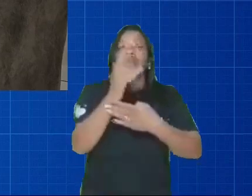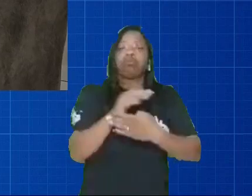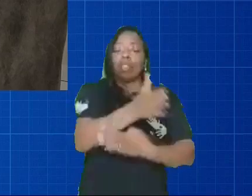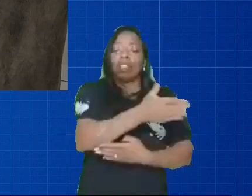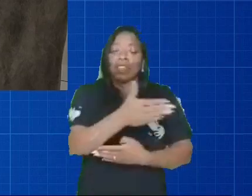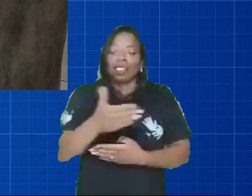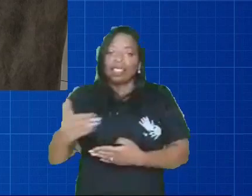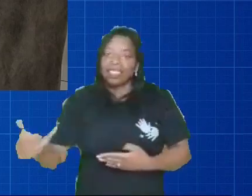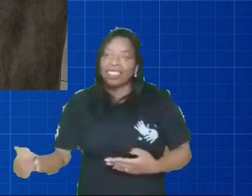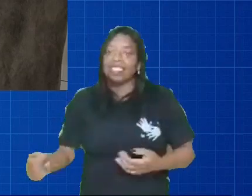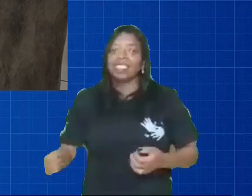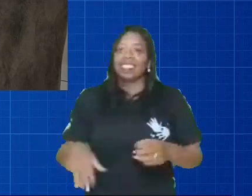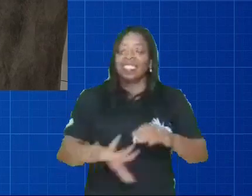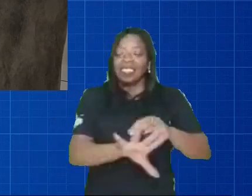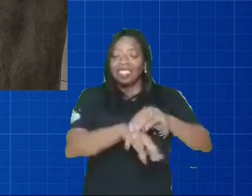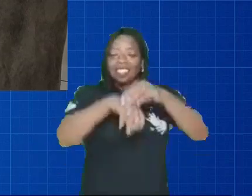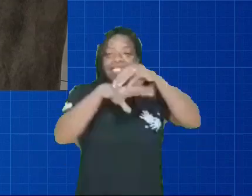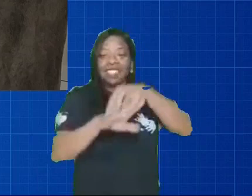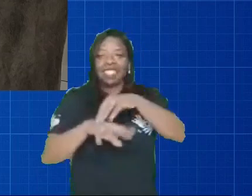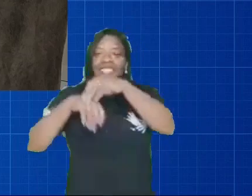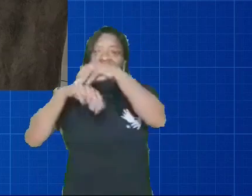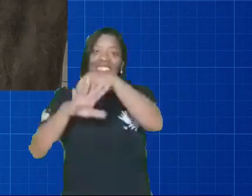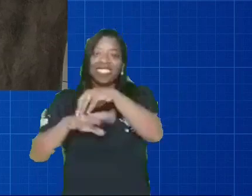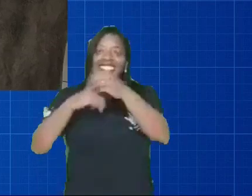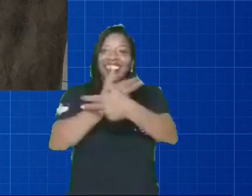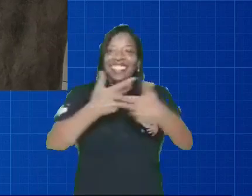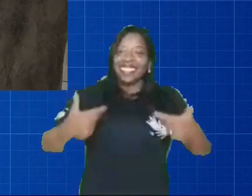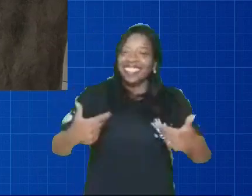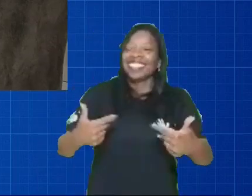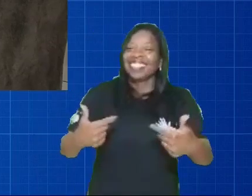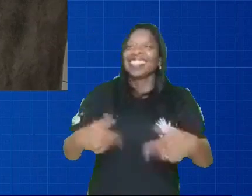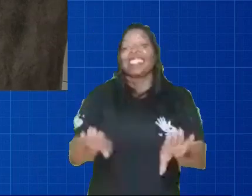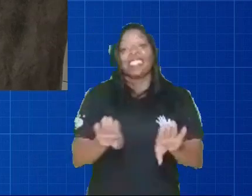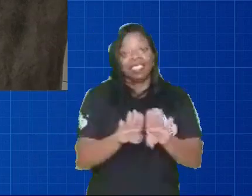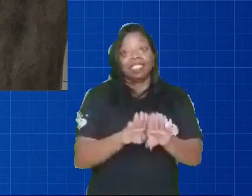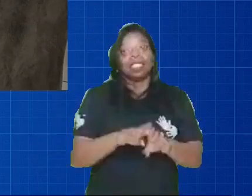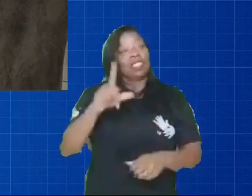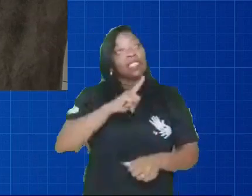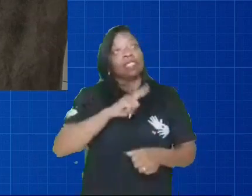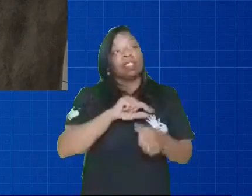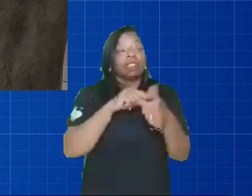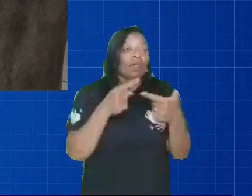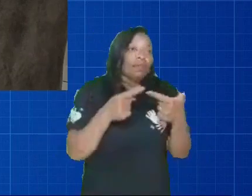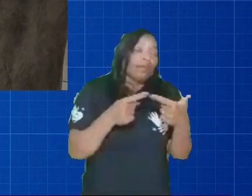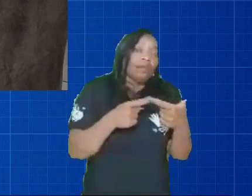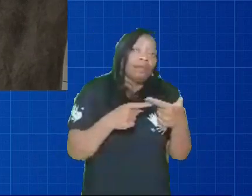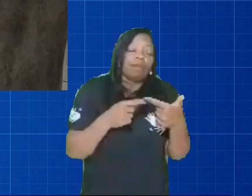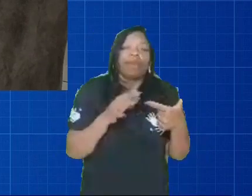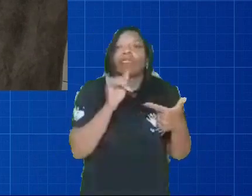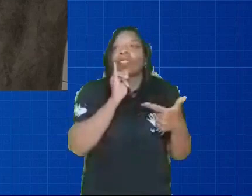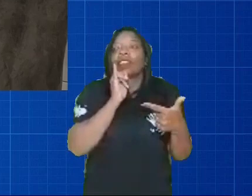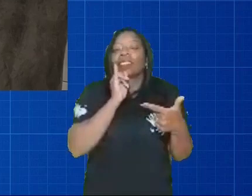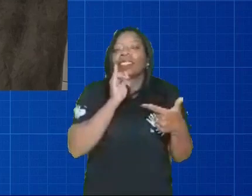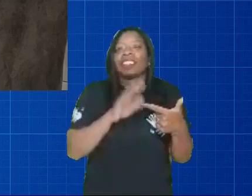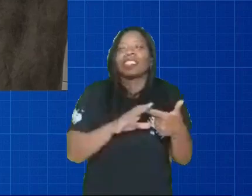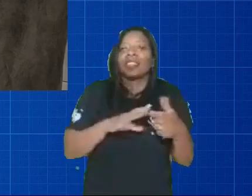peixe, tinha água viva, daí surgiu também a araucária, daí surgiu o Bob Esponja, né, que era a